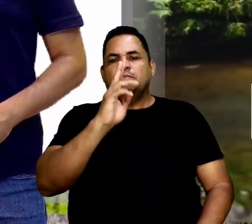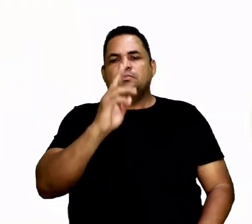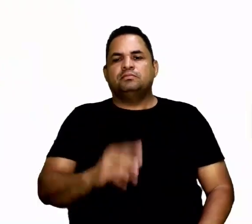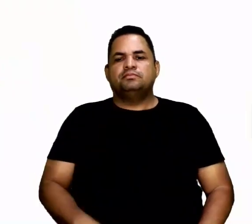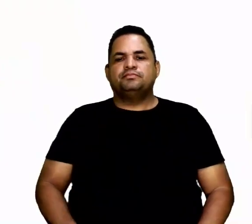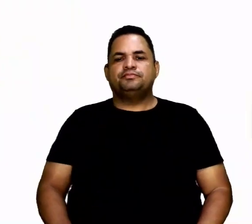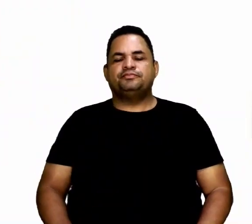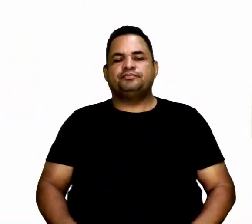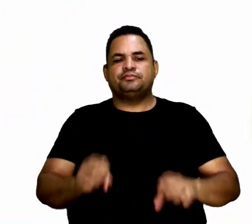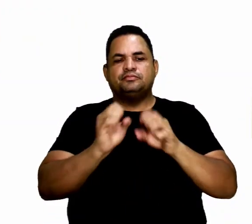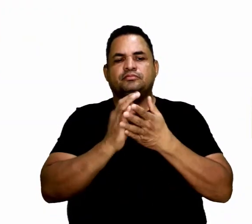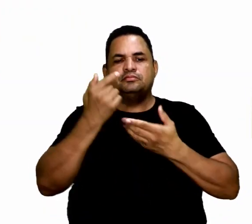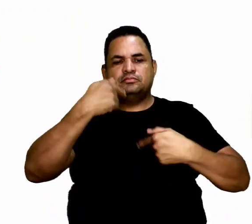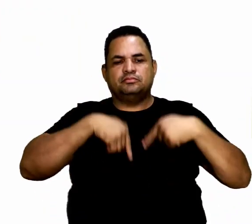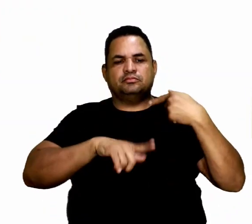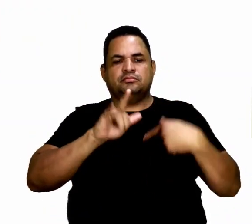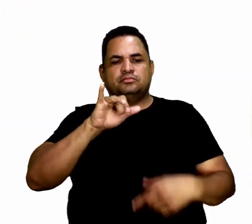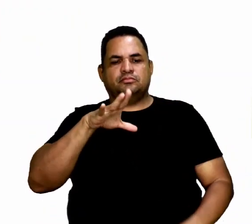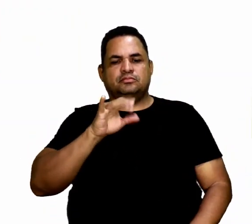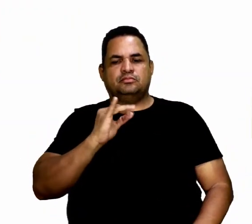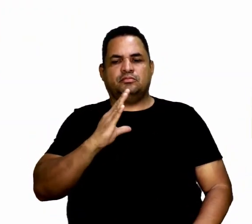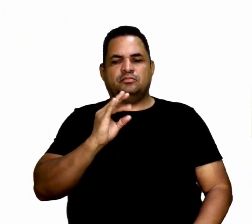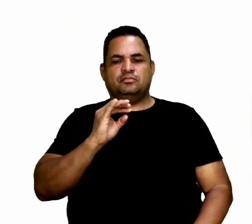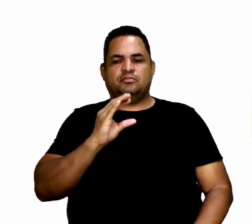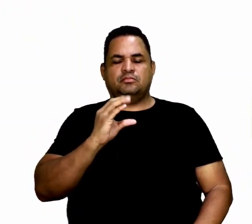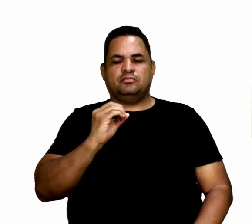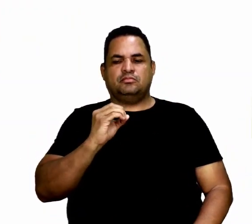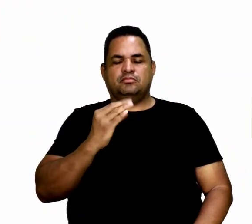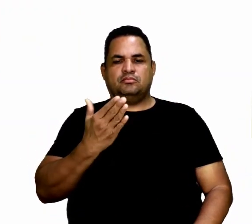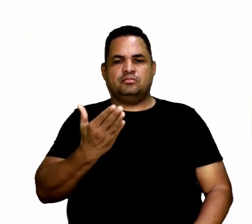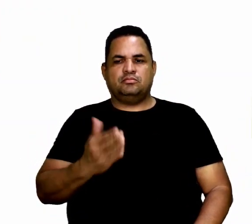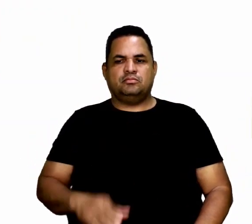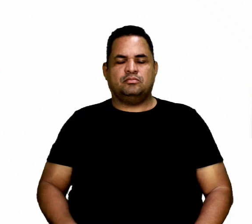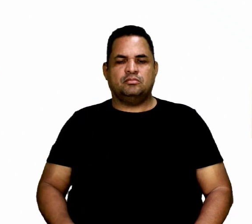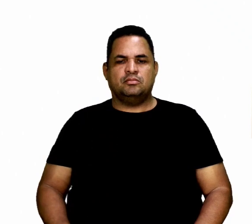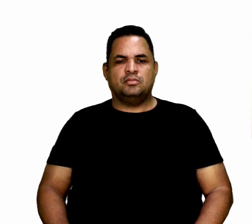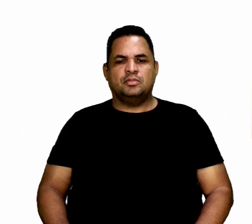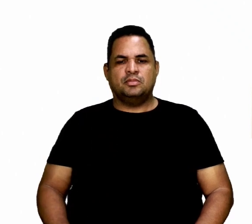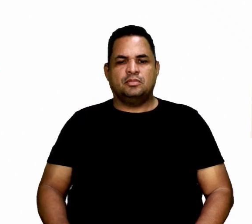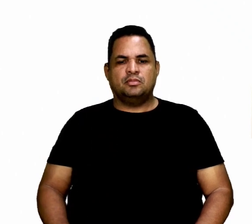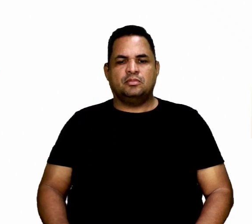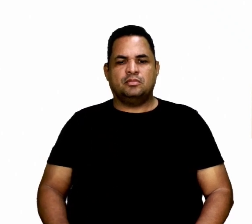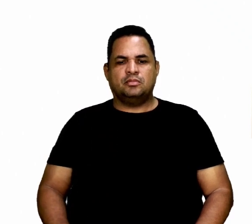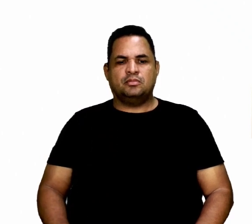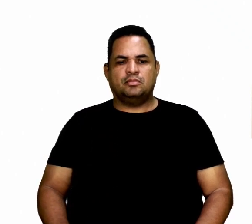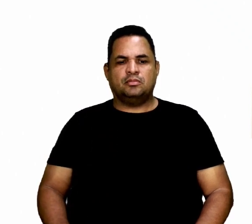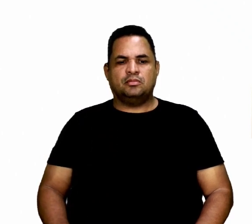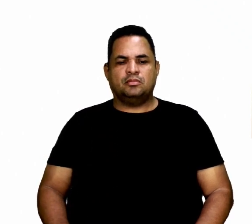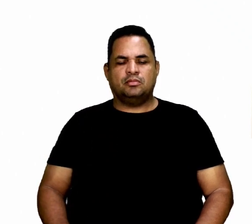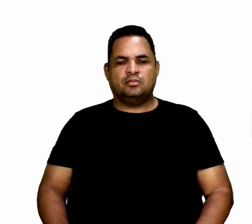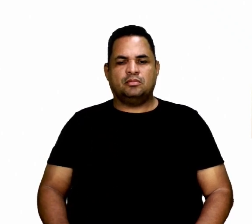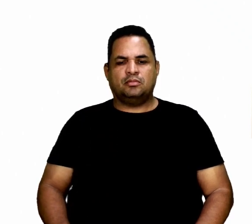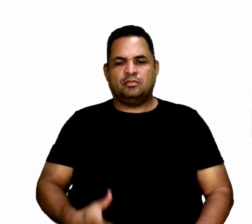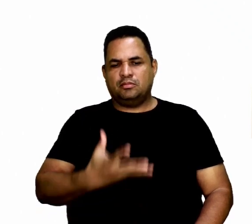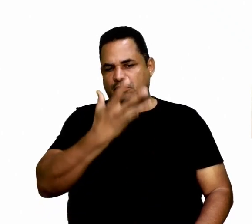nosso sistema linfático. Não esqueçam que as tonsilas palatinas eram antigamente chamadas